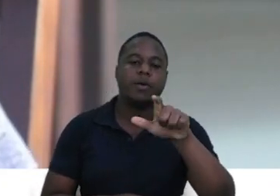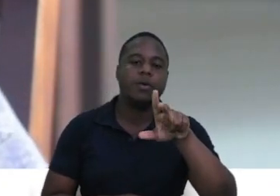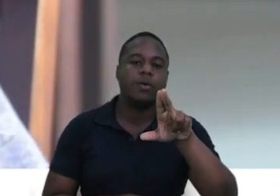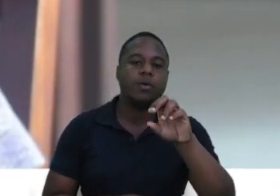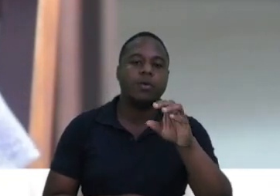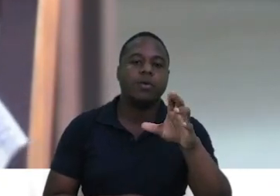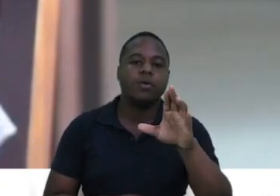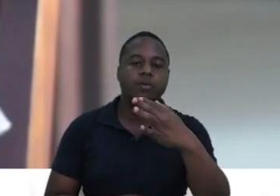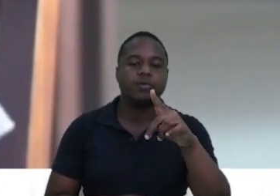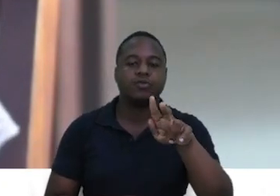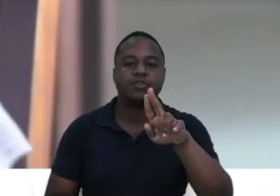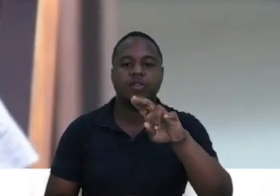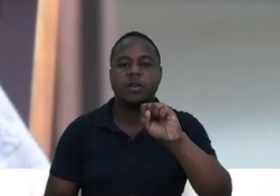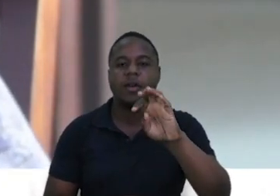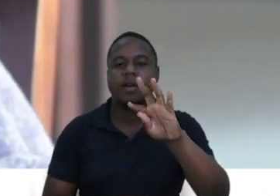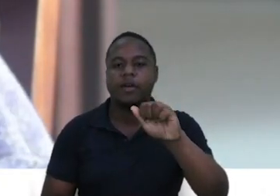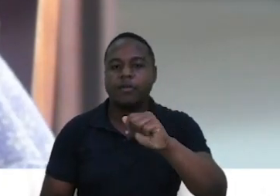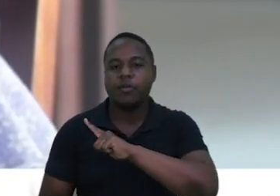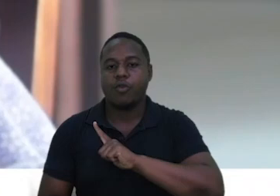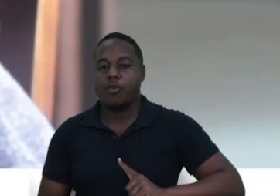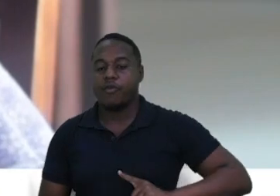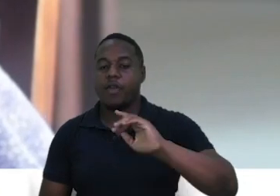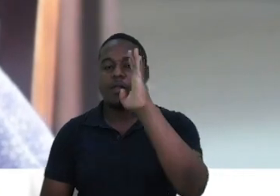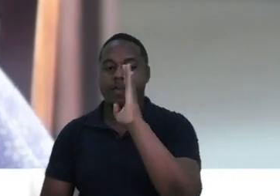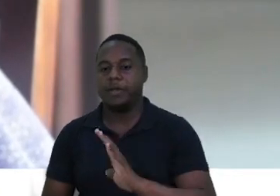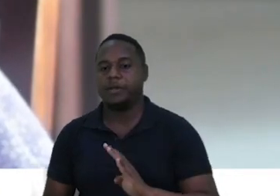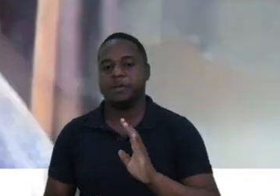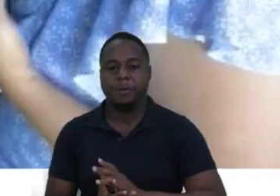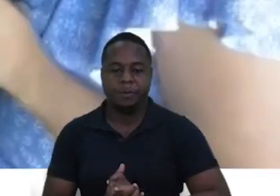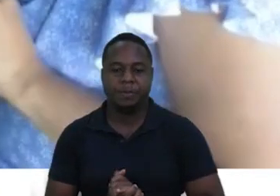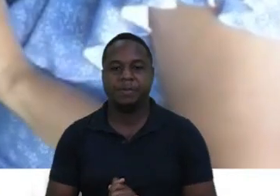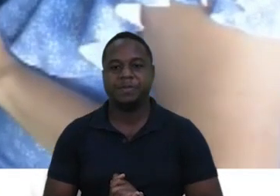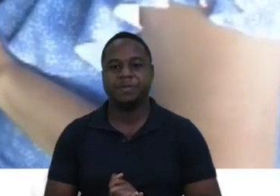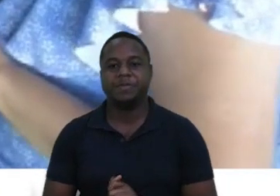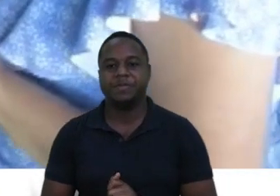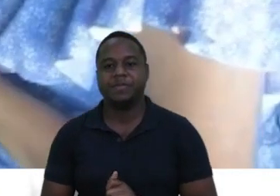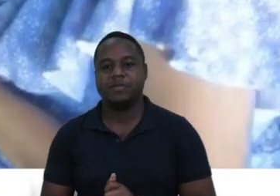da Cultura e Governo Federal. Bom, meus lindos,